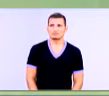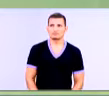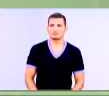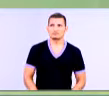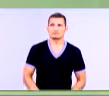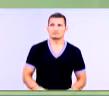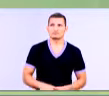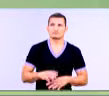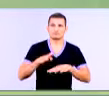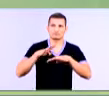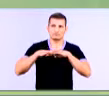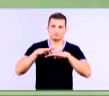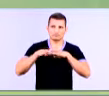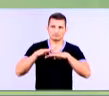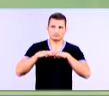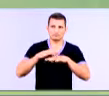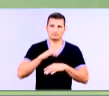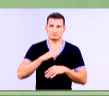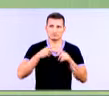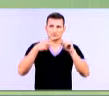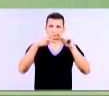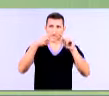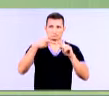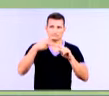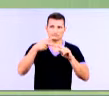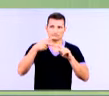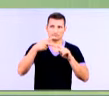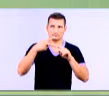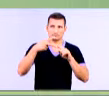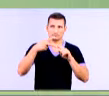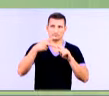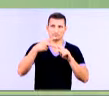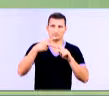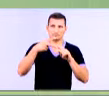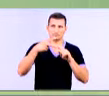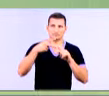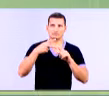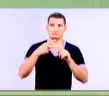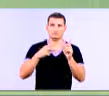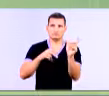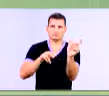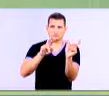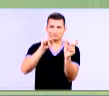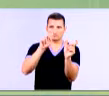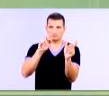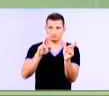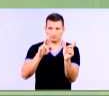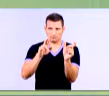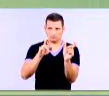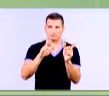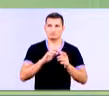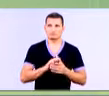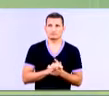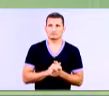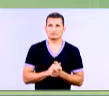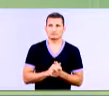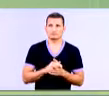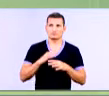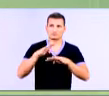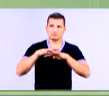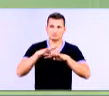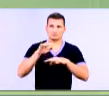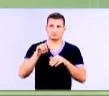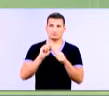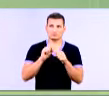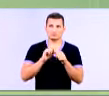Operações aritméticas, gente. Nós temos dois tipos de operações entre variáveis, né? Operações aritméticas são operações que fazem